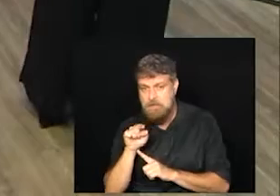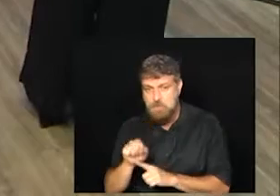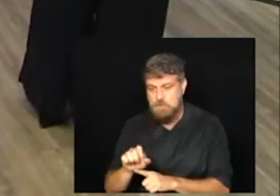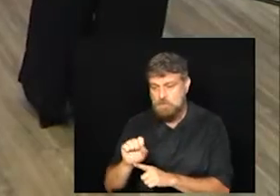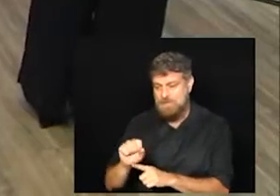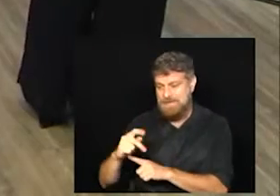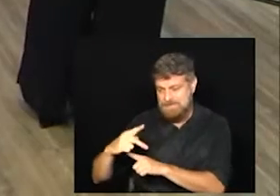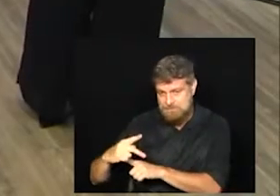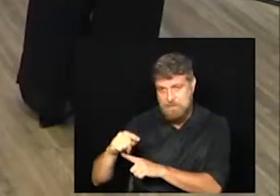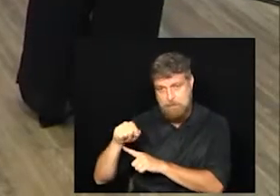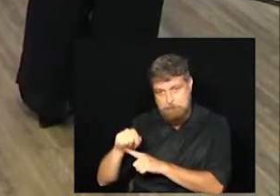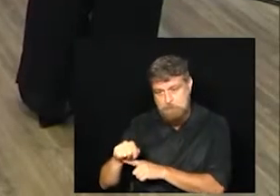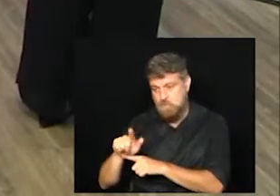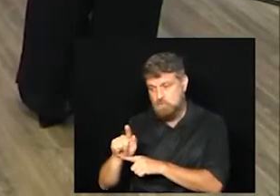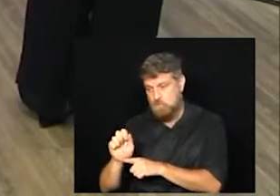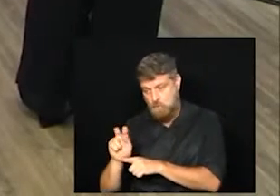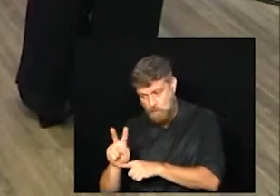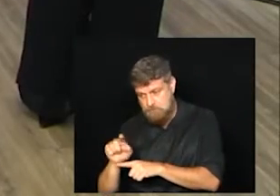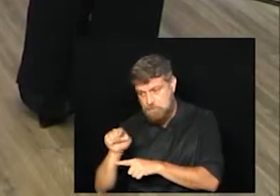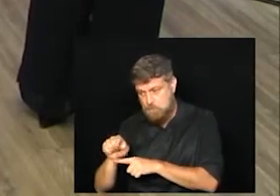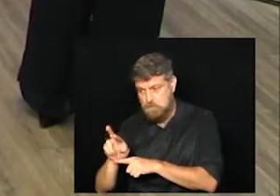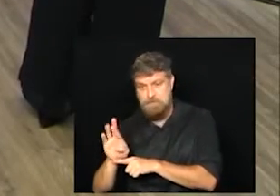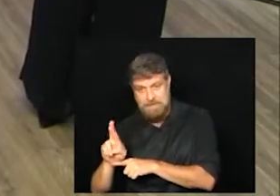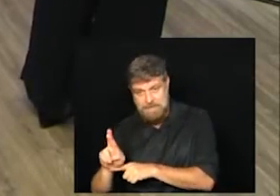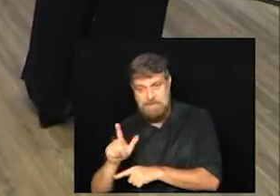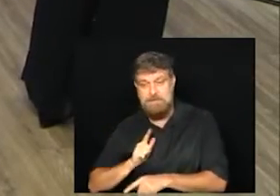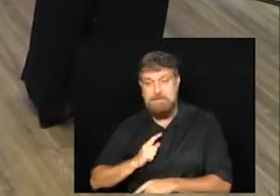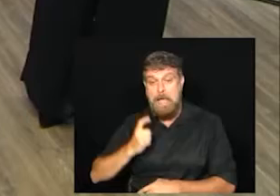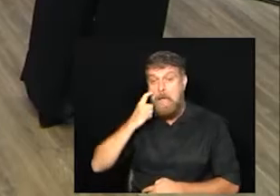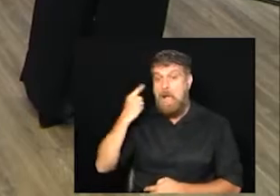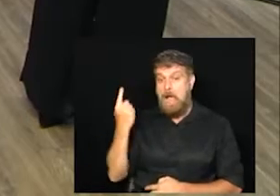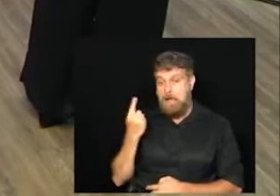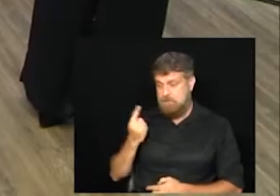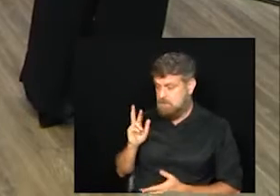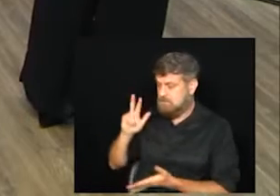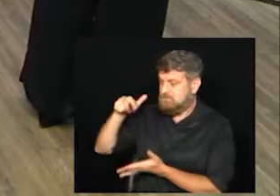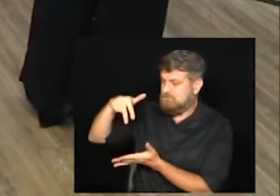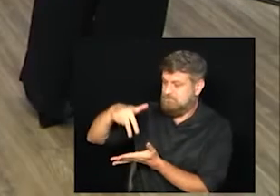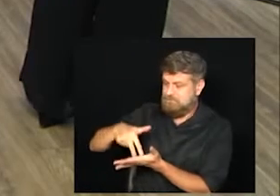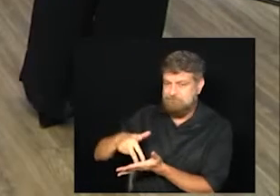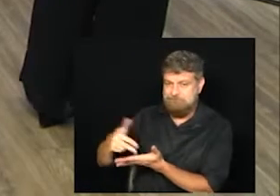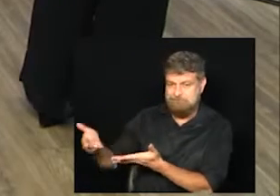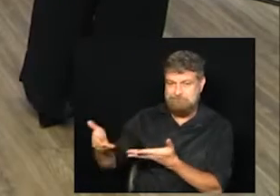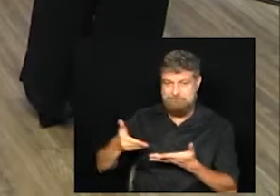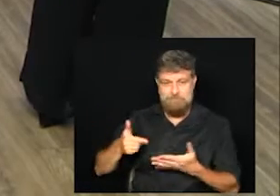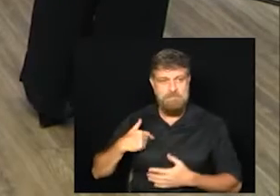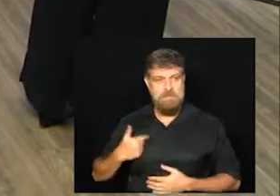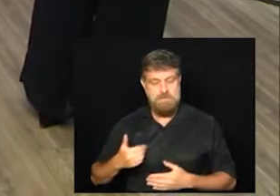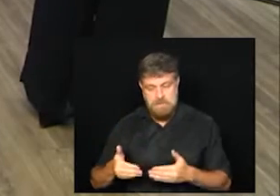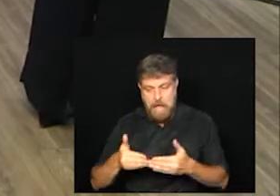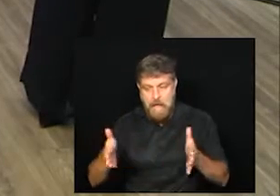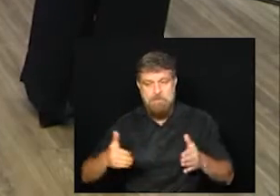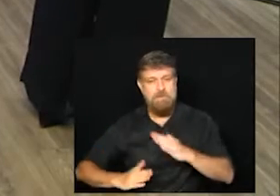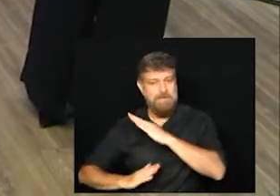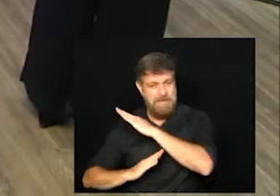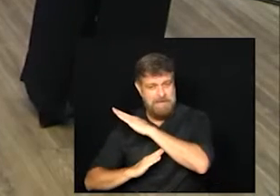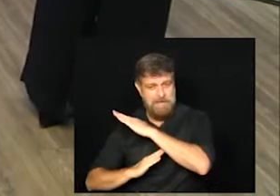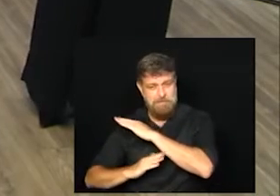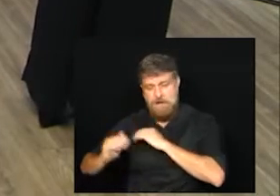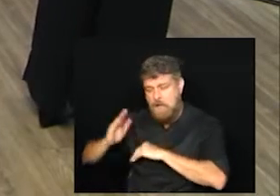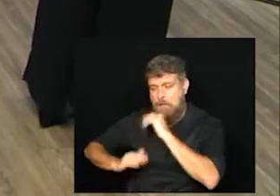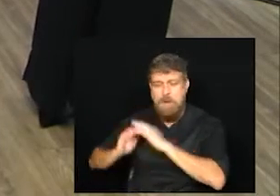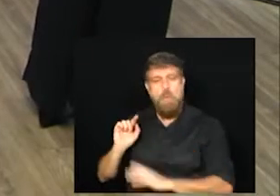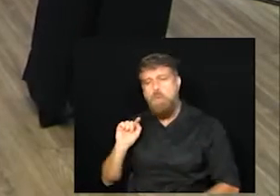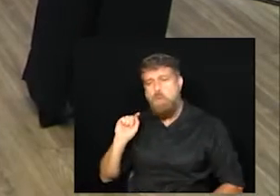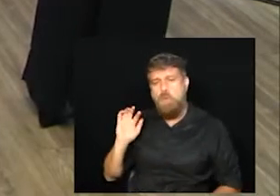cepate.campinas.sp.gov.br. Como combinado, a Mirna Abreu já está aqui nos nossos estúdios e a gente abre com as notícias do Legislativo, do que